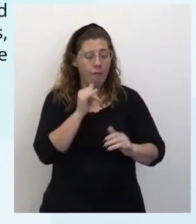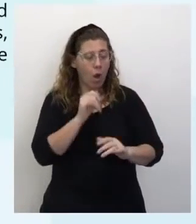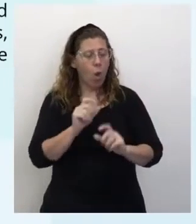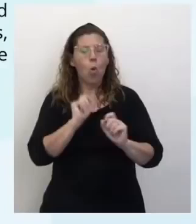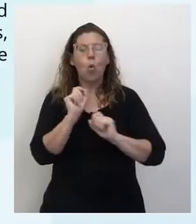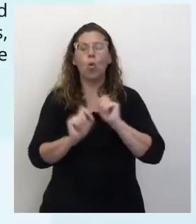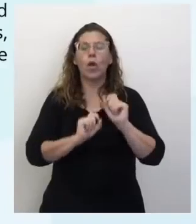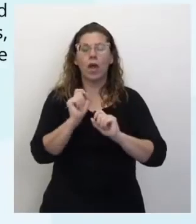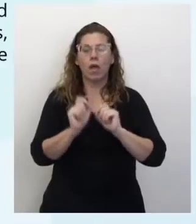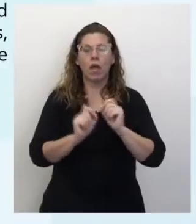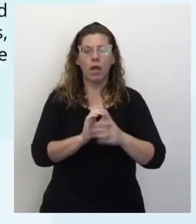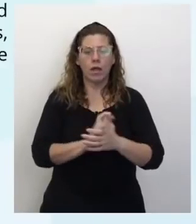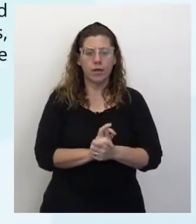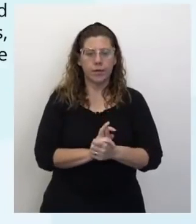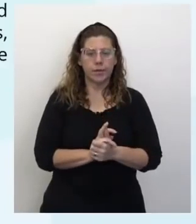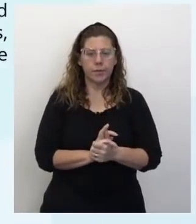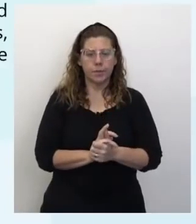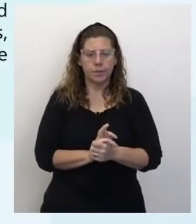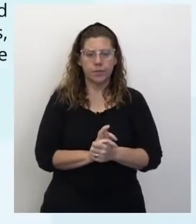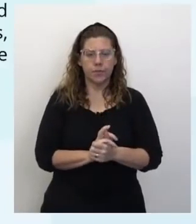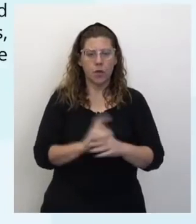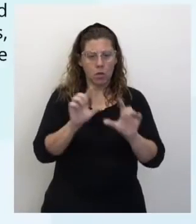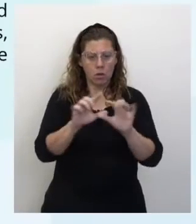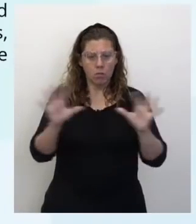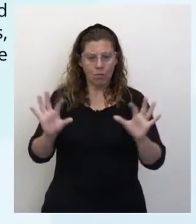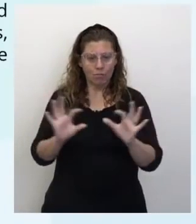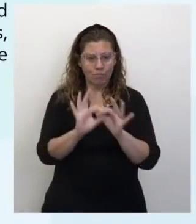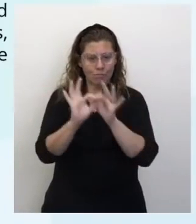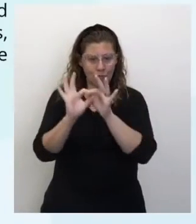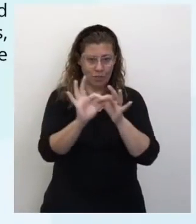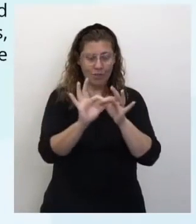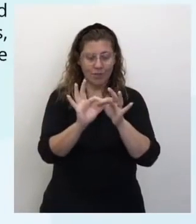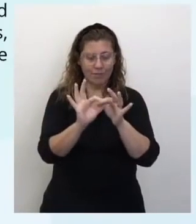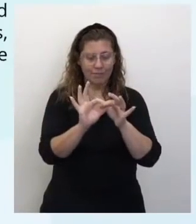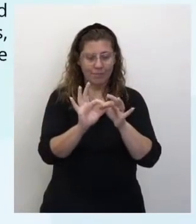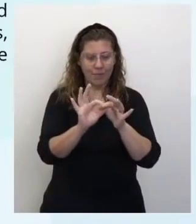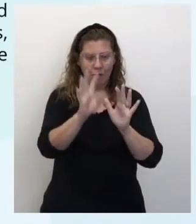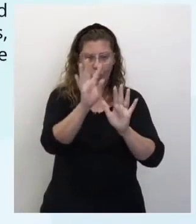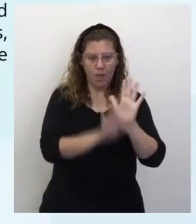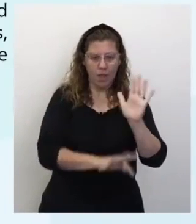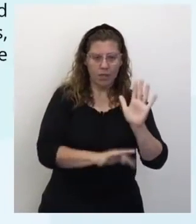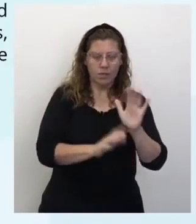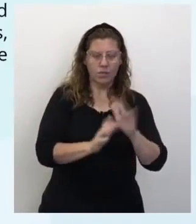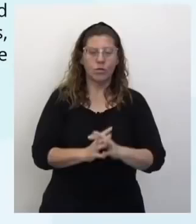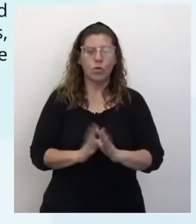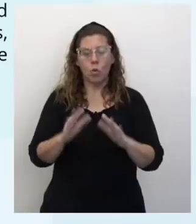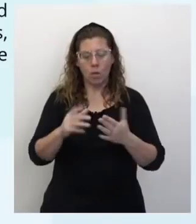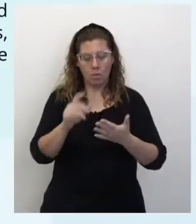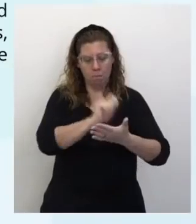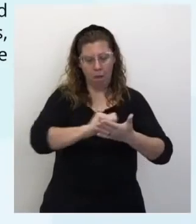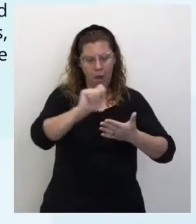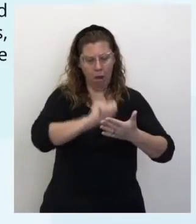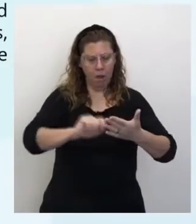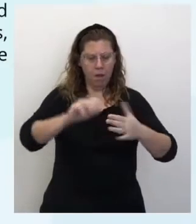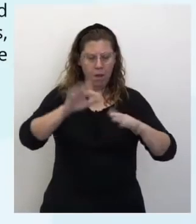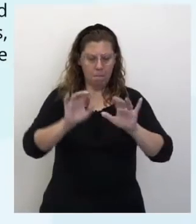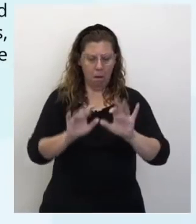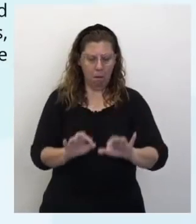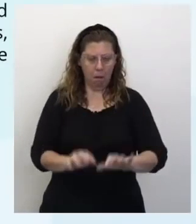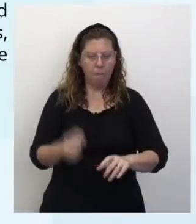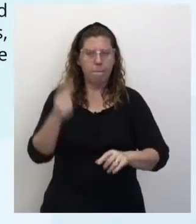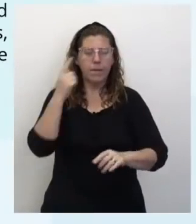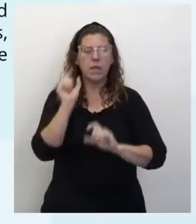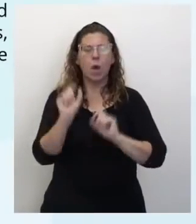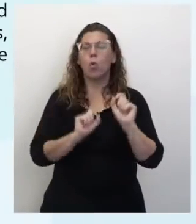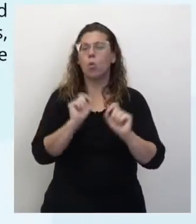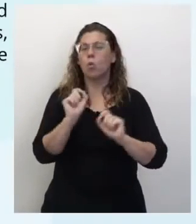que serve essa aqui? Essa parte ela serve para conectar com a primeira parte do texto. Então, quando a gente escreve um texto, você tem que pensar o quê? Você tem que